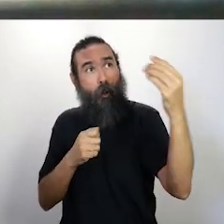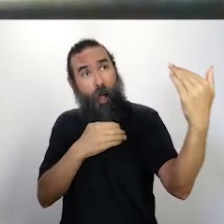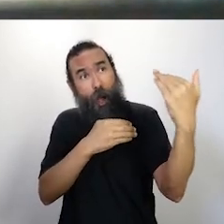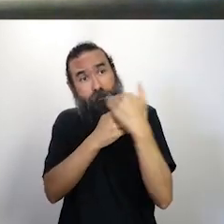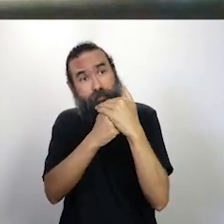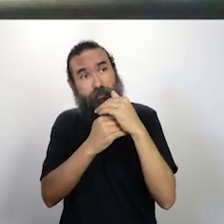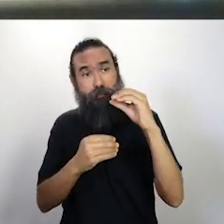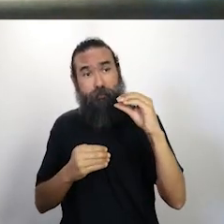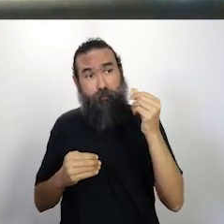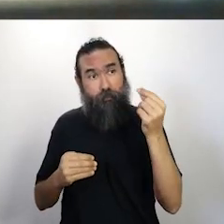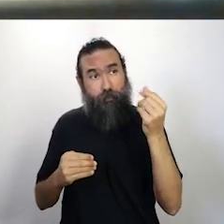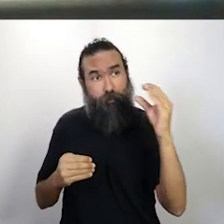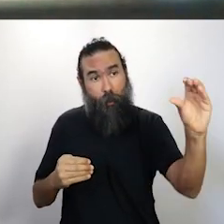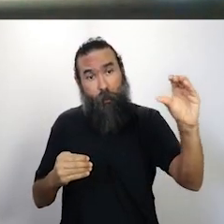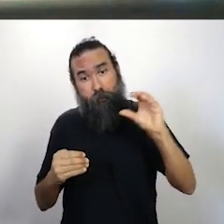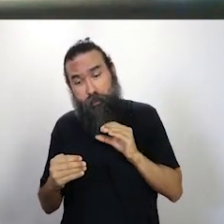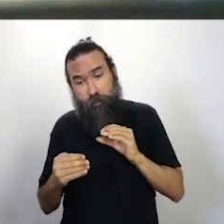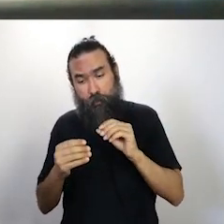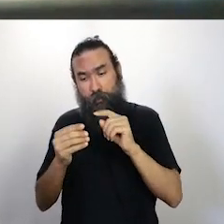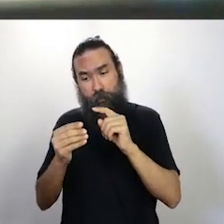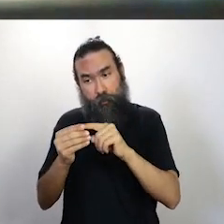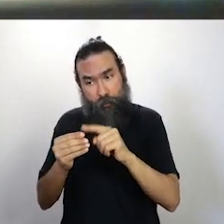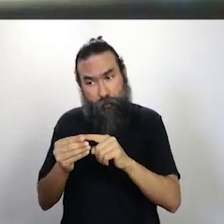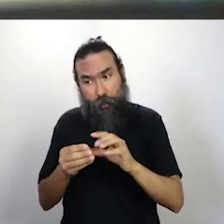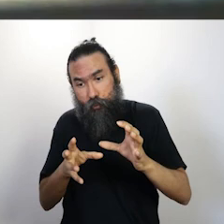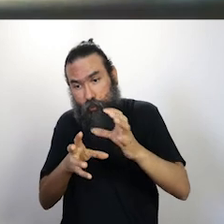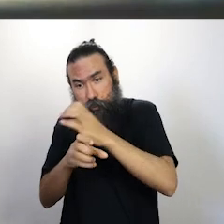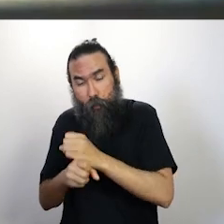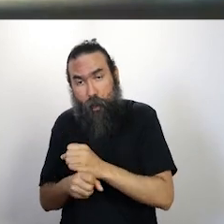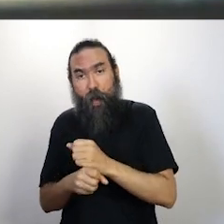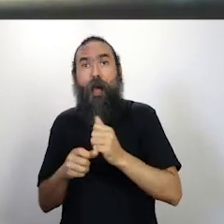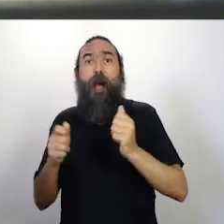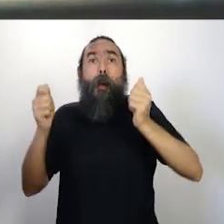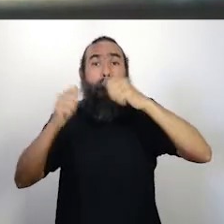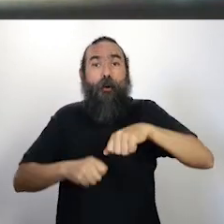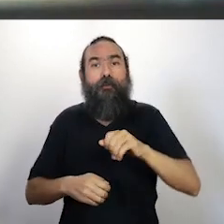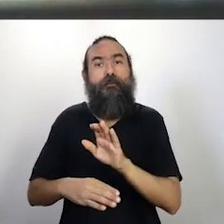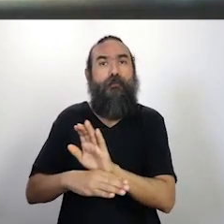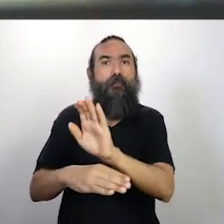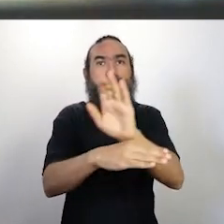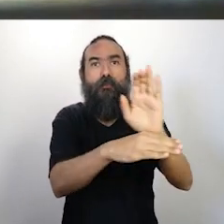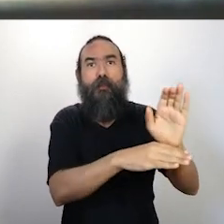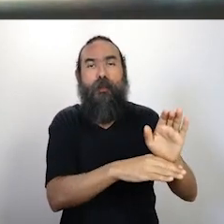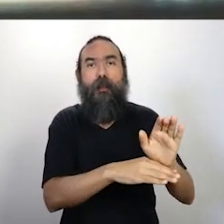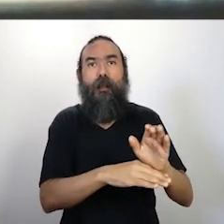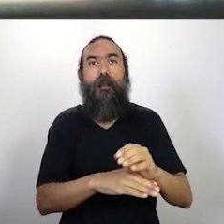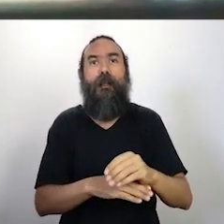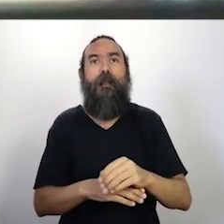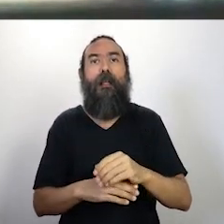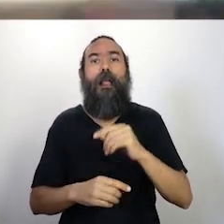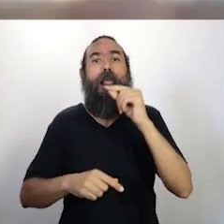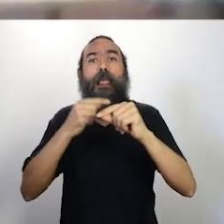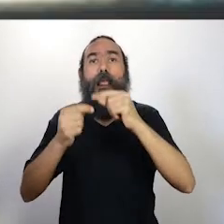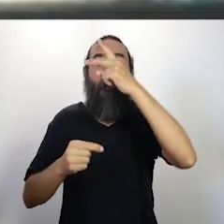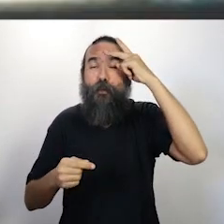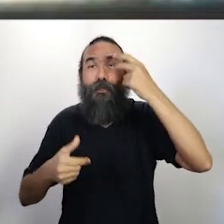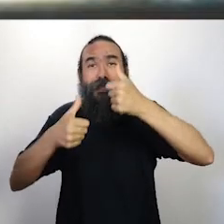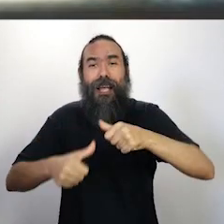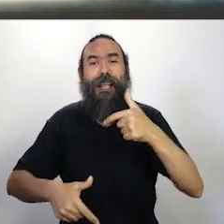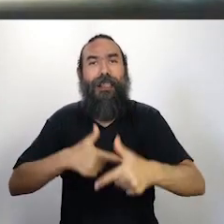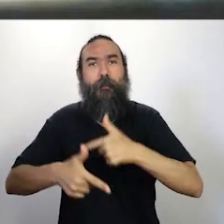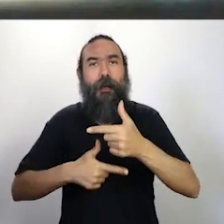amparo de manter os profissionais trabalhando e algumas medidas de segurança nesses espaços culturais então essa relação